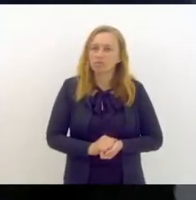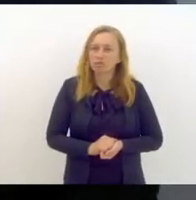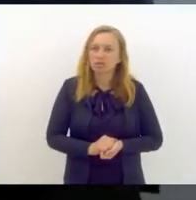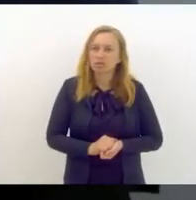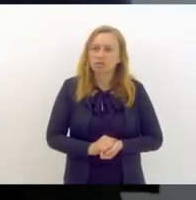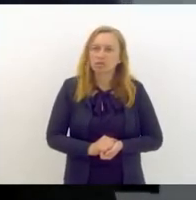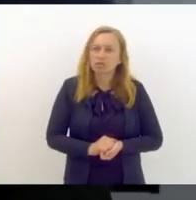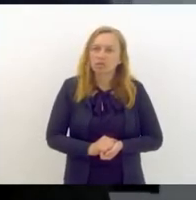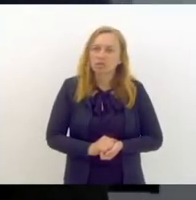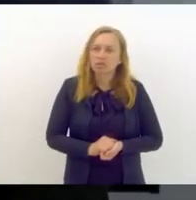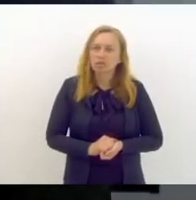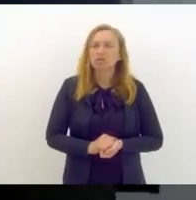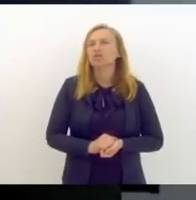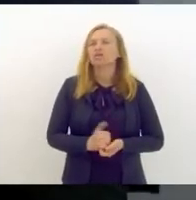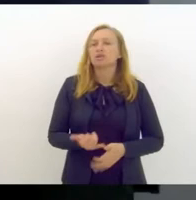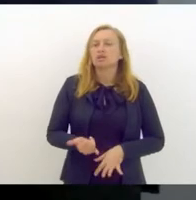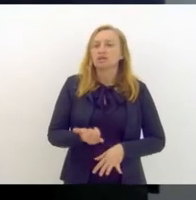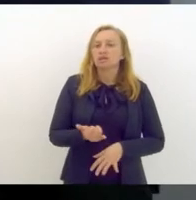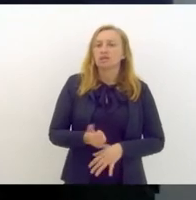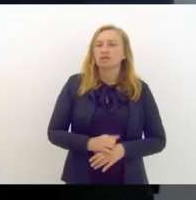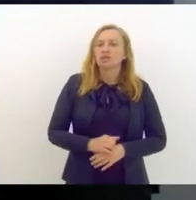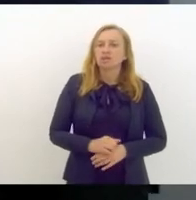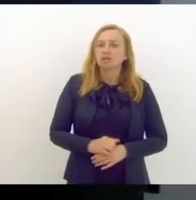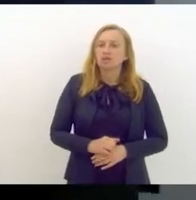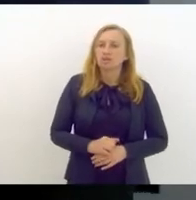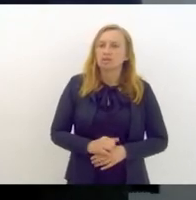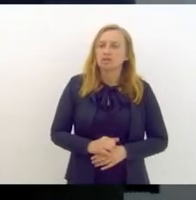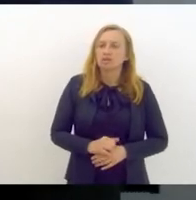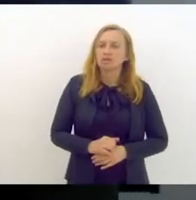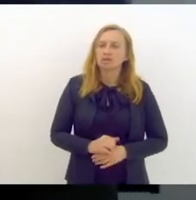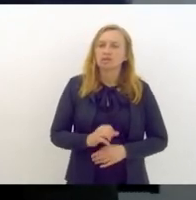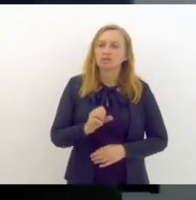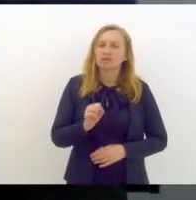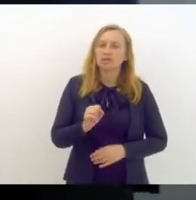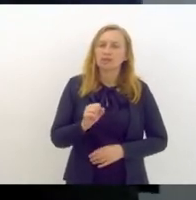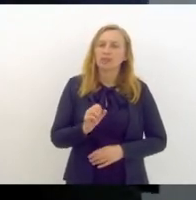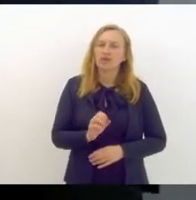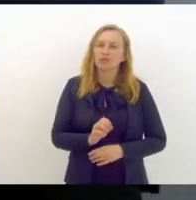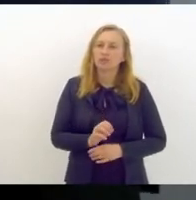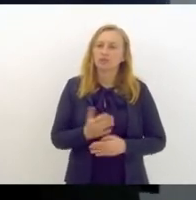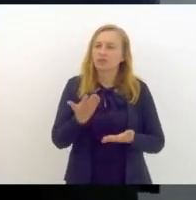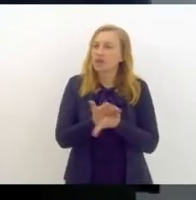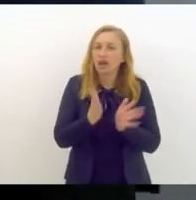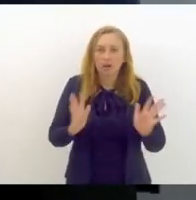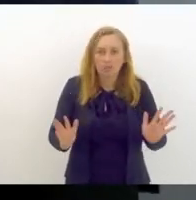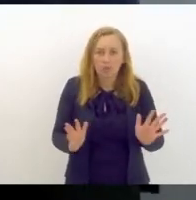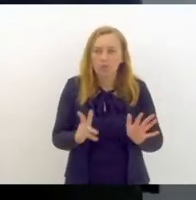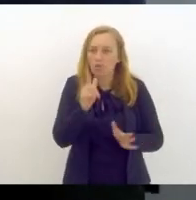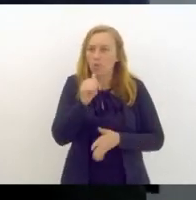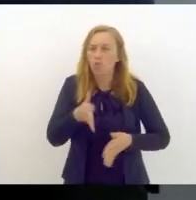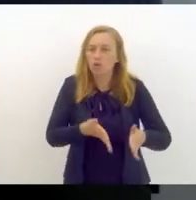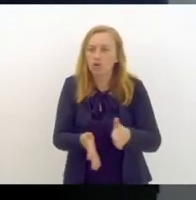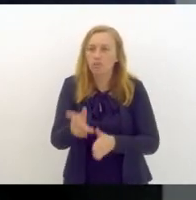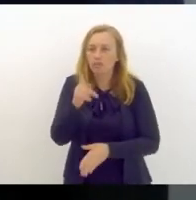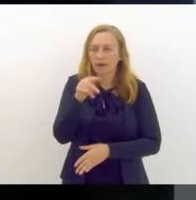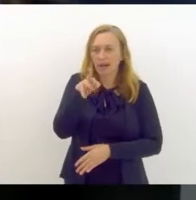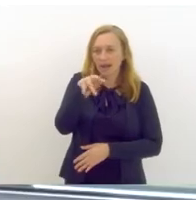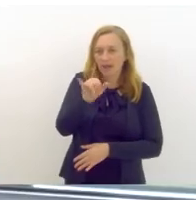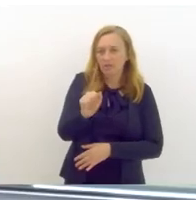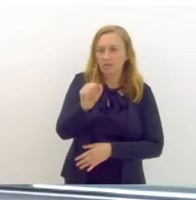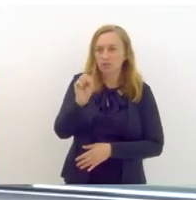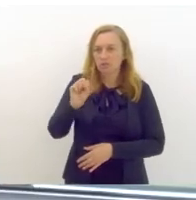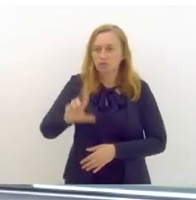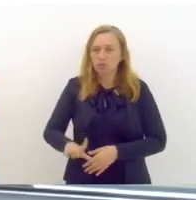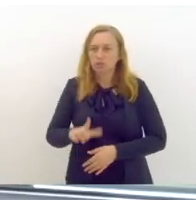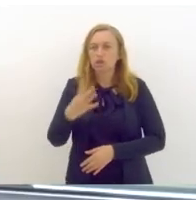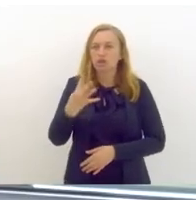maior acidente ambiental do estado do Rio de Janeiro, que foi na Cervates. Acabou com o Rio Paraíba do Sul. A gente descobriu que